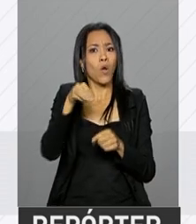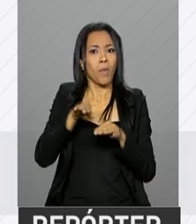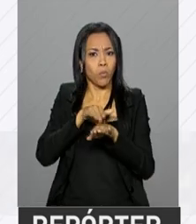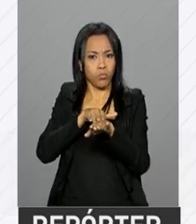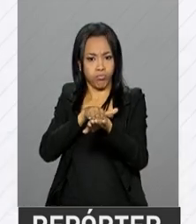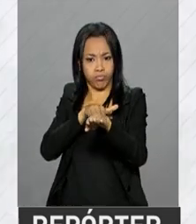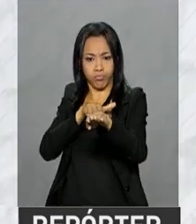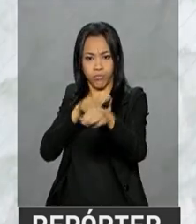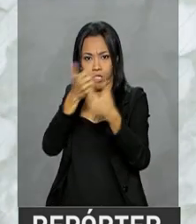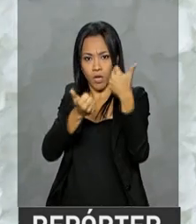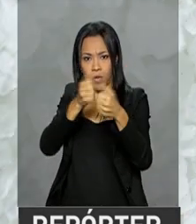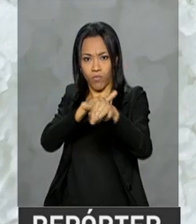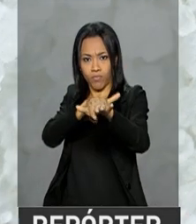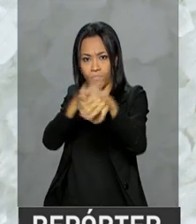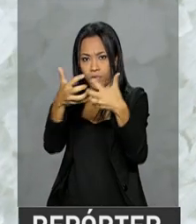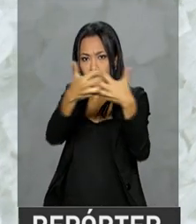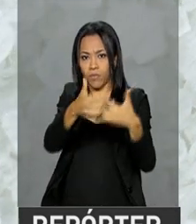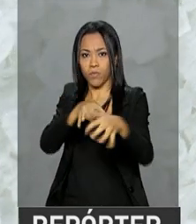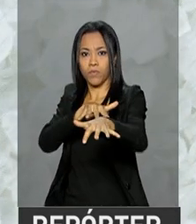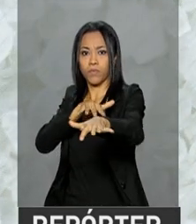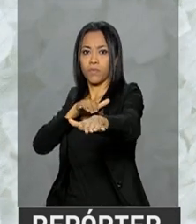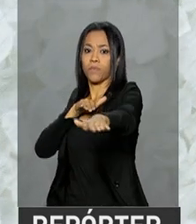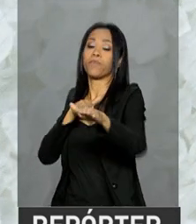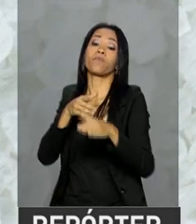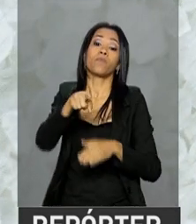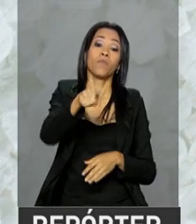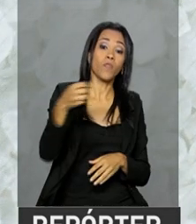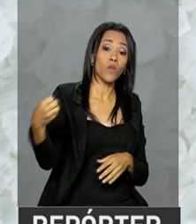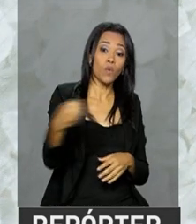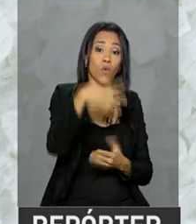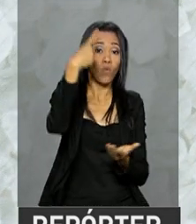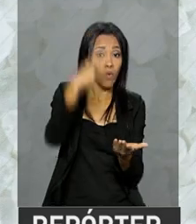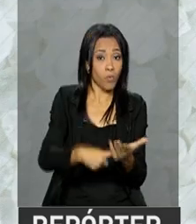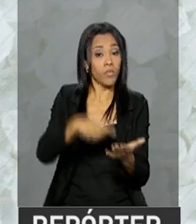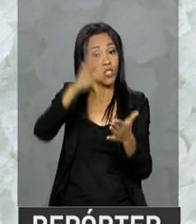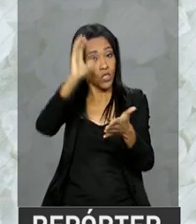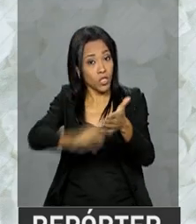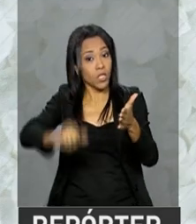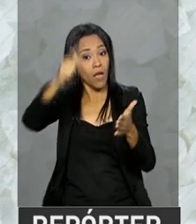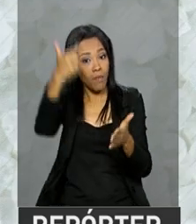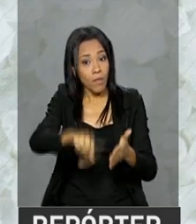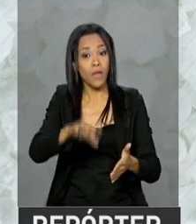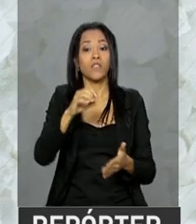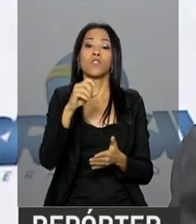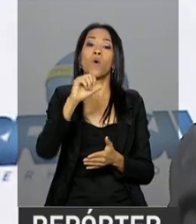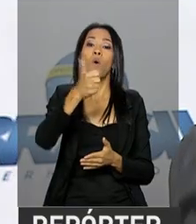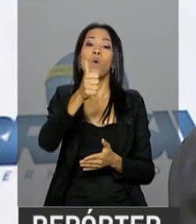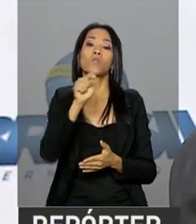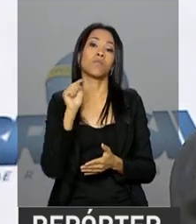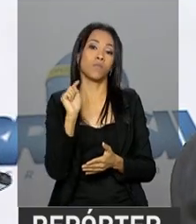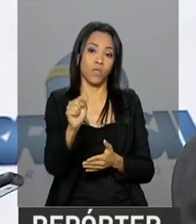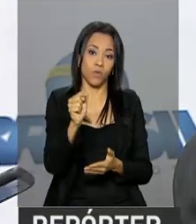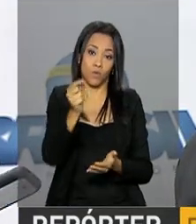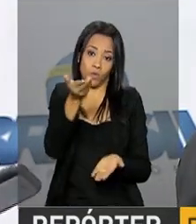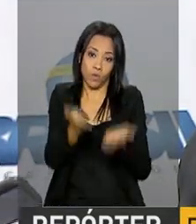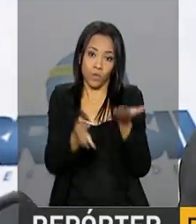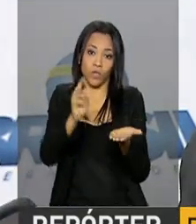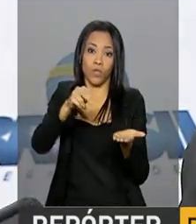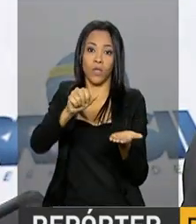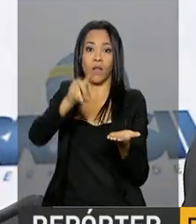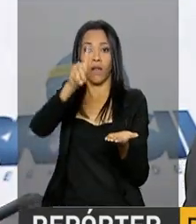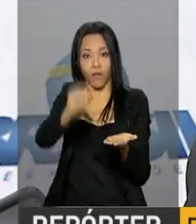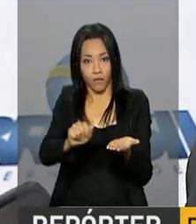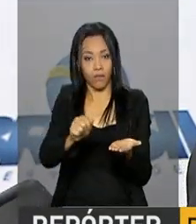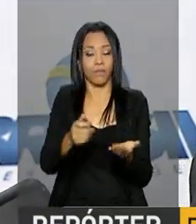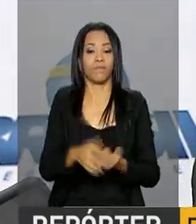enfileirados. E um novo acordo pretende diminuir mais 11.000 toneladas até 2020. A meta é